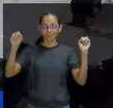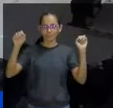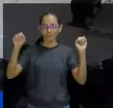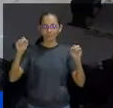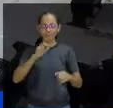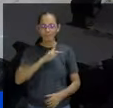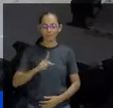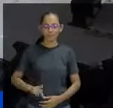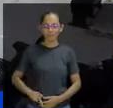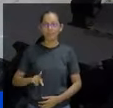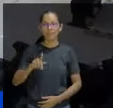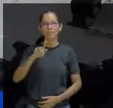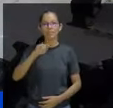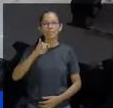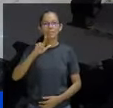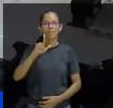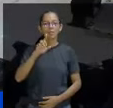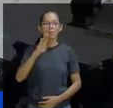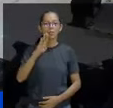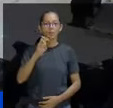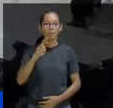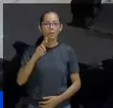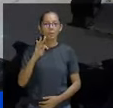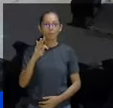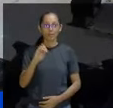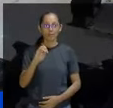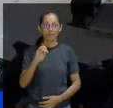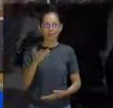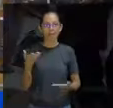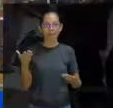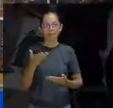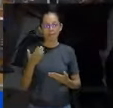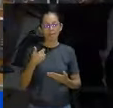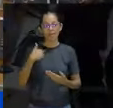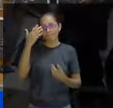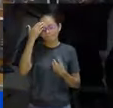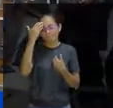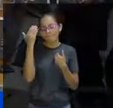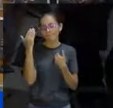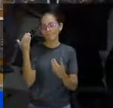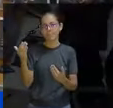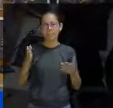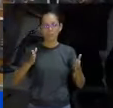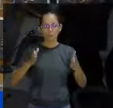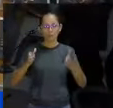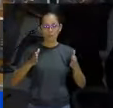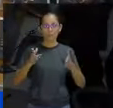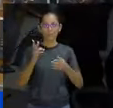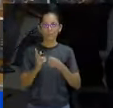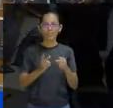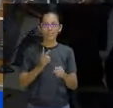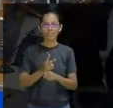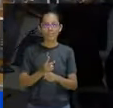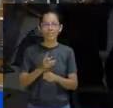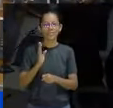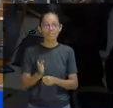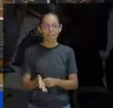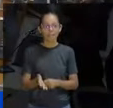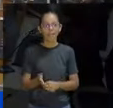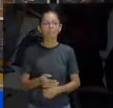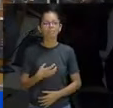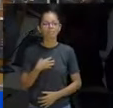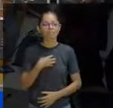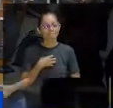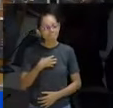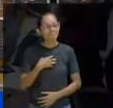Gilberto Pinheiro. E eu quero agradecer o período que eu estive aqui, acolhida,